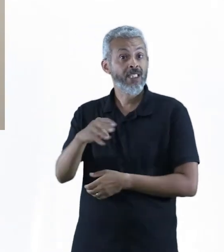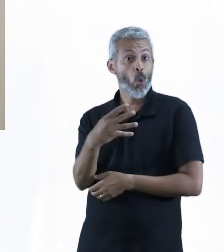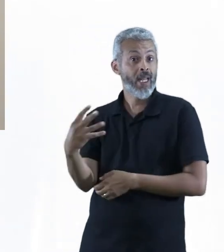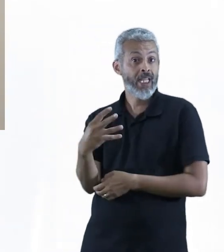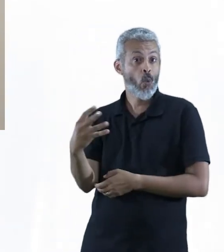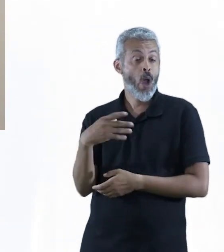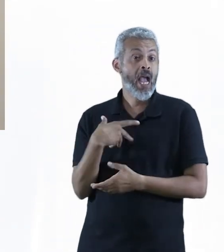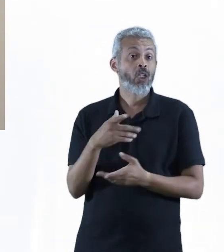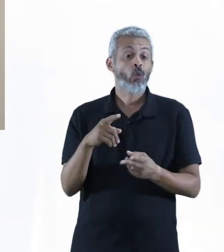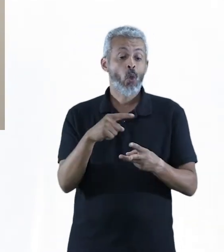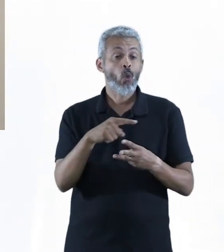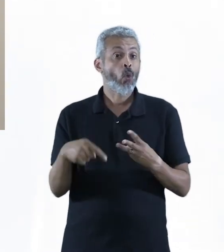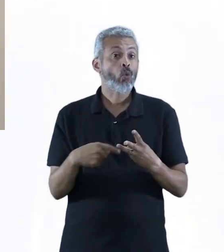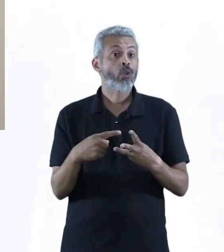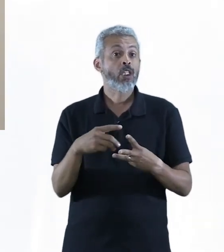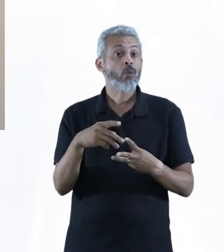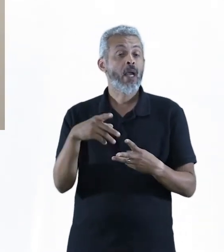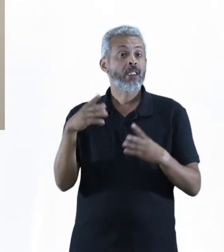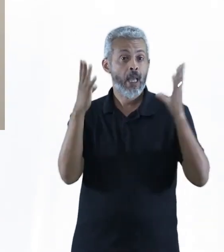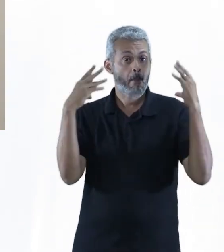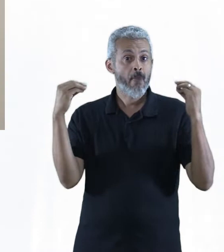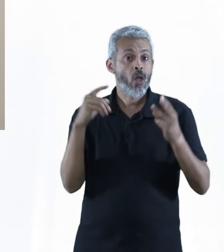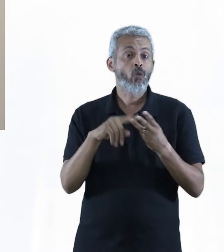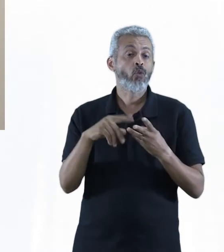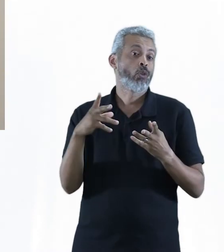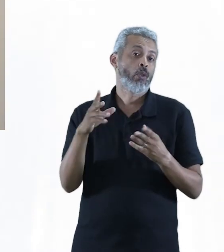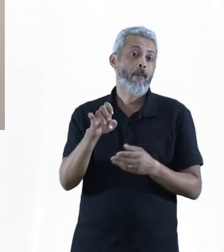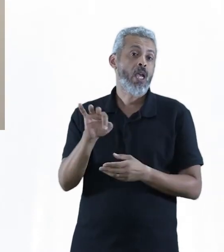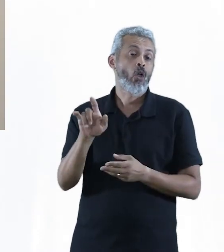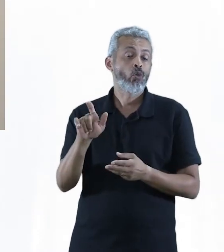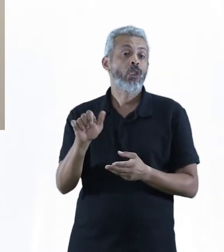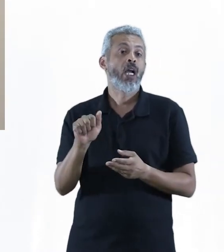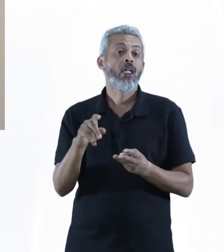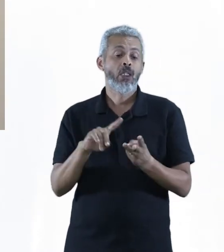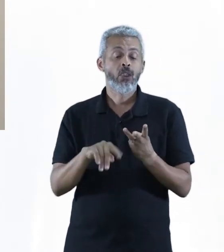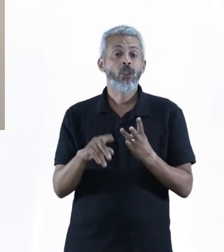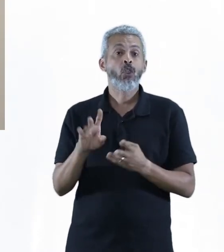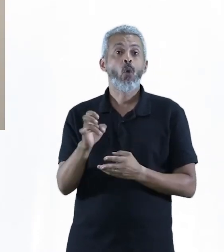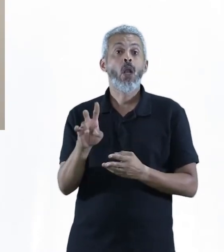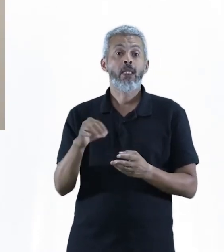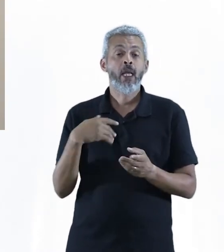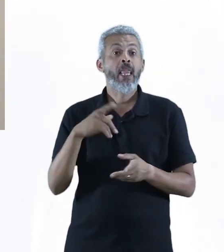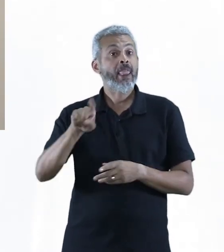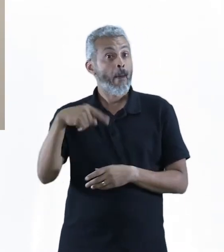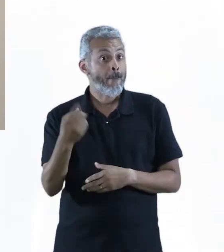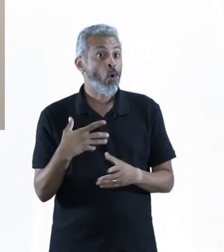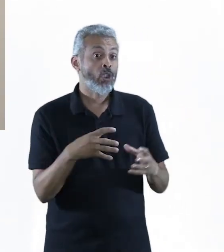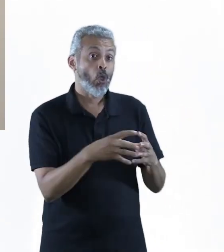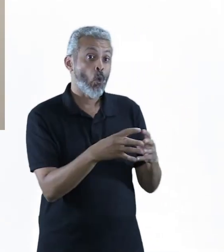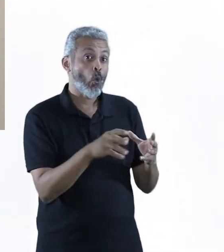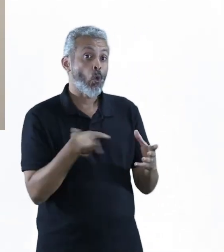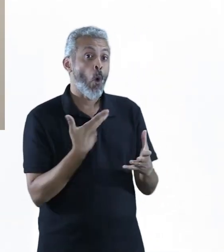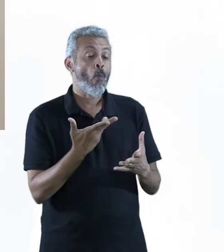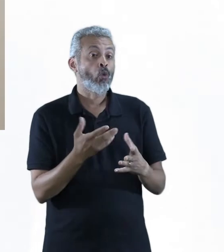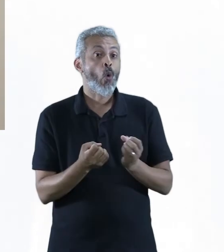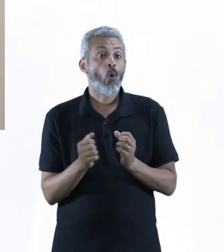Benelux. Depois, já na década de 50, a gente tem a CECA, a Comunidade Europeia de Carvão e Aço, que entra países que